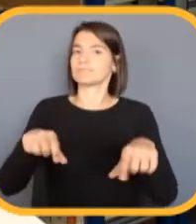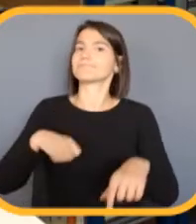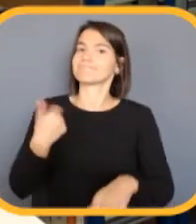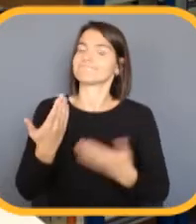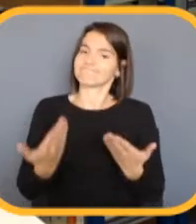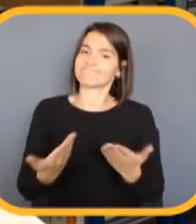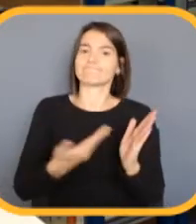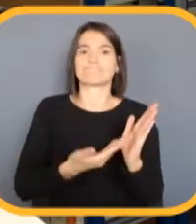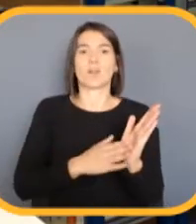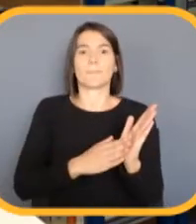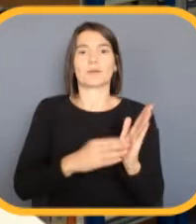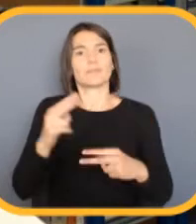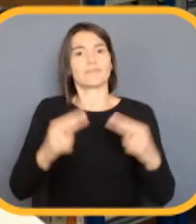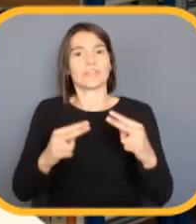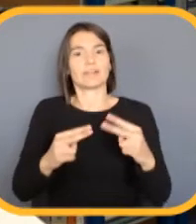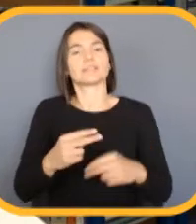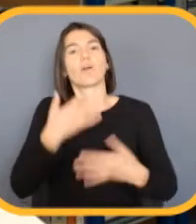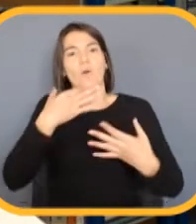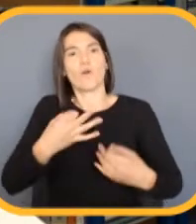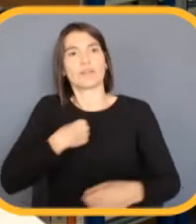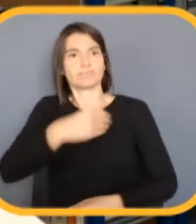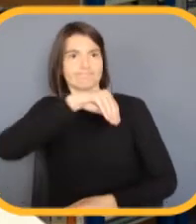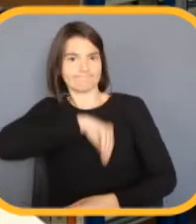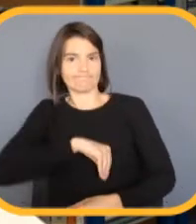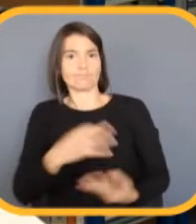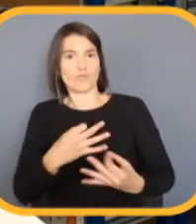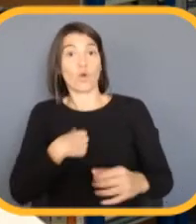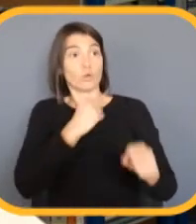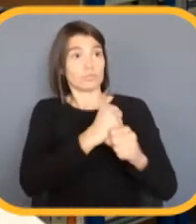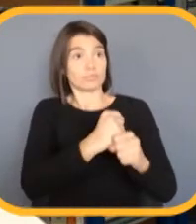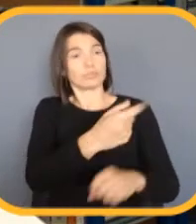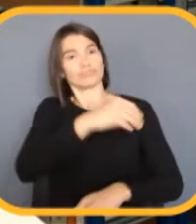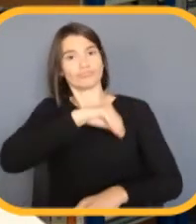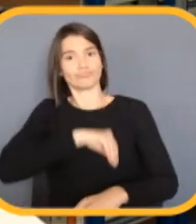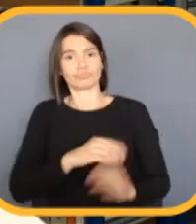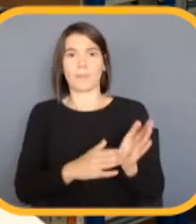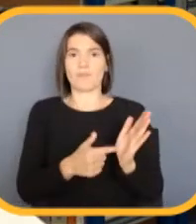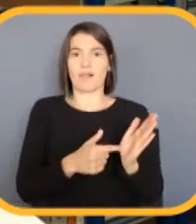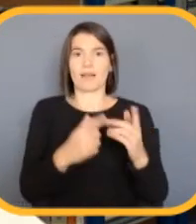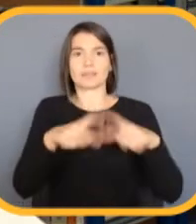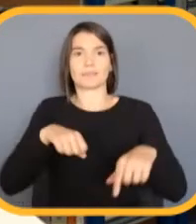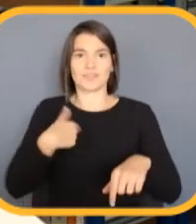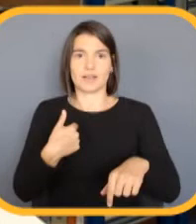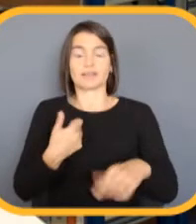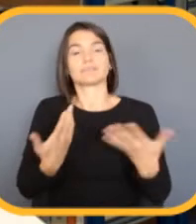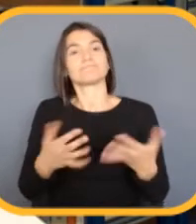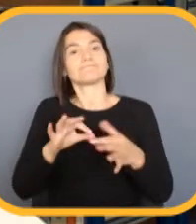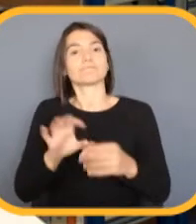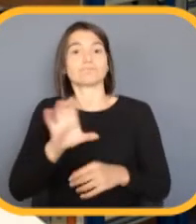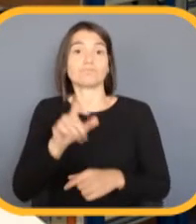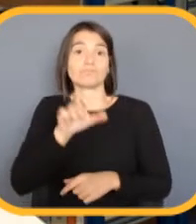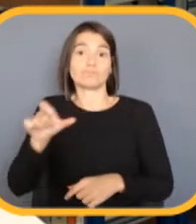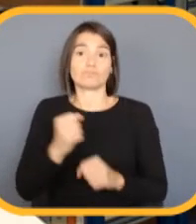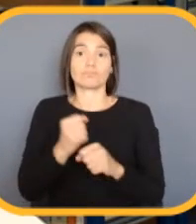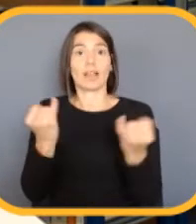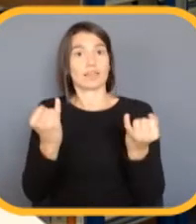recibo verde é uma declaração fiscal que confirma a recepção de um valor em troca de um bem ou prestação de um serviço. Está assim associado ao modo como